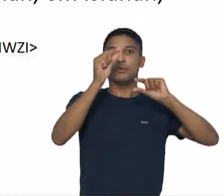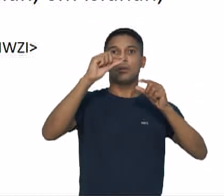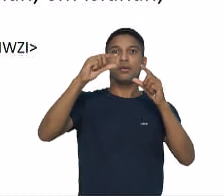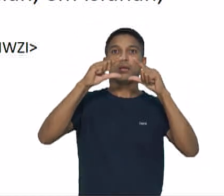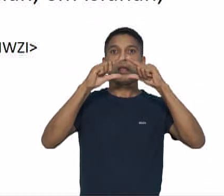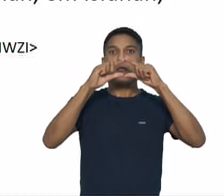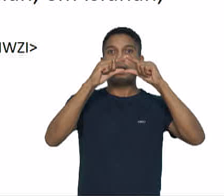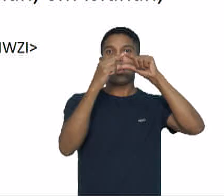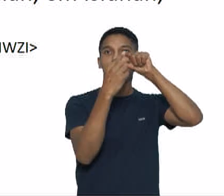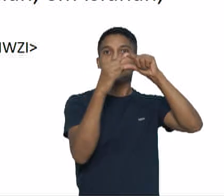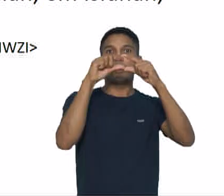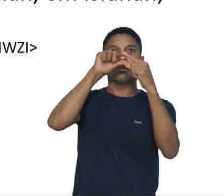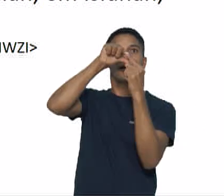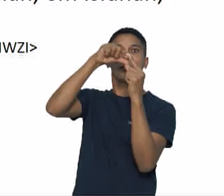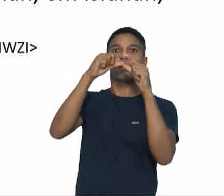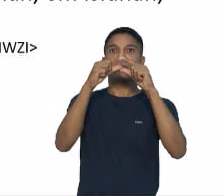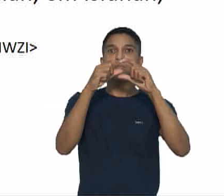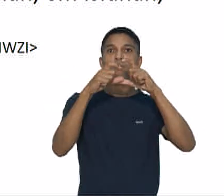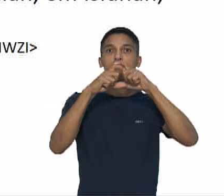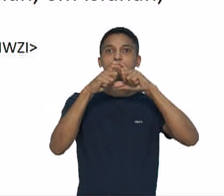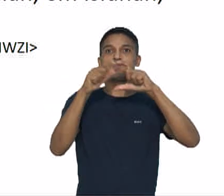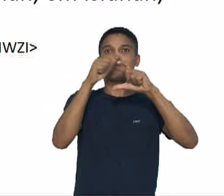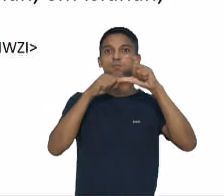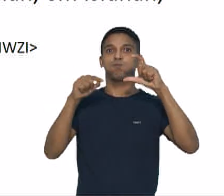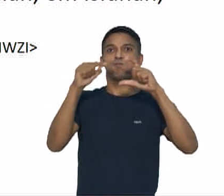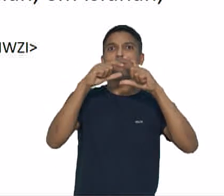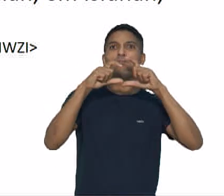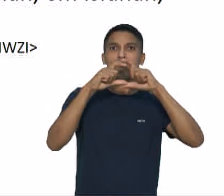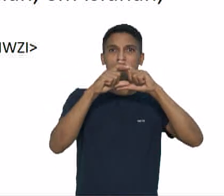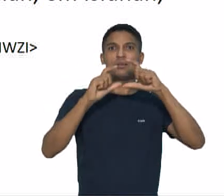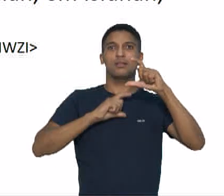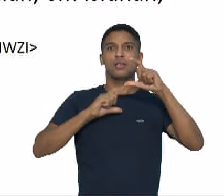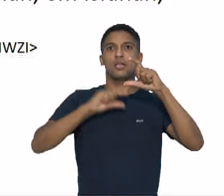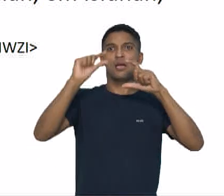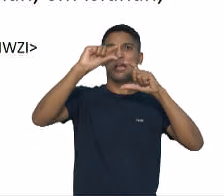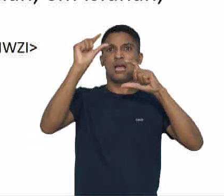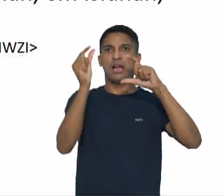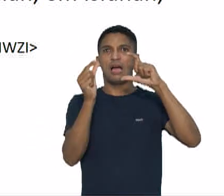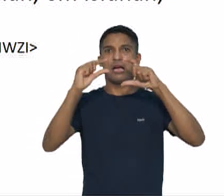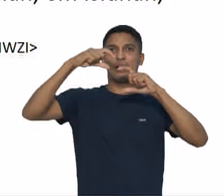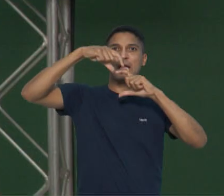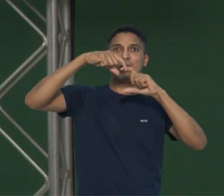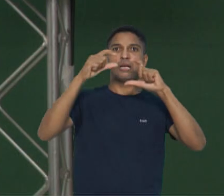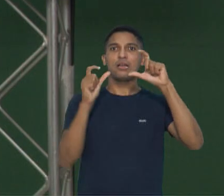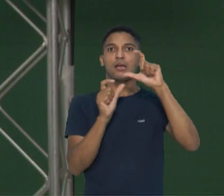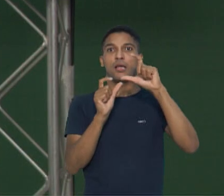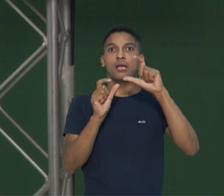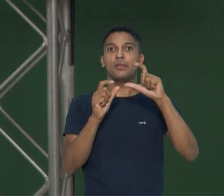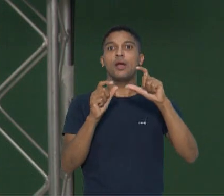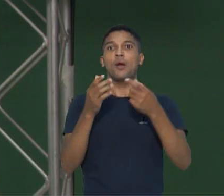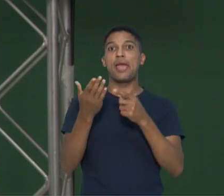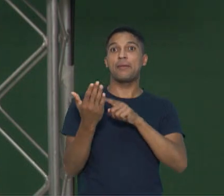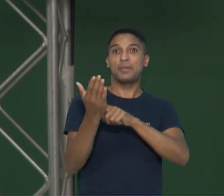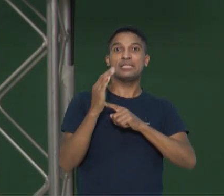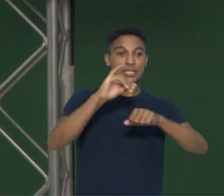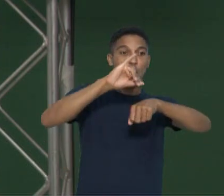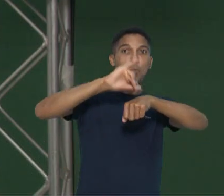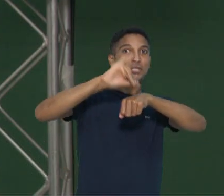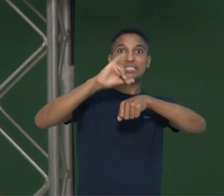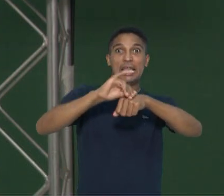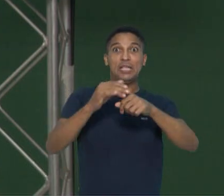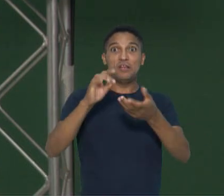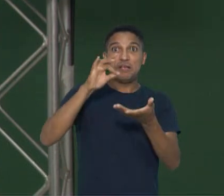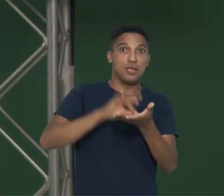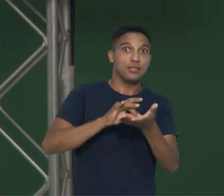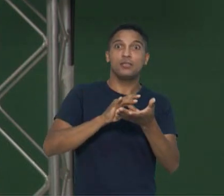são cores que não representam nada real, ok? Ficou claro isso?